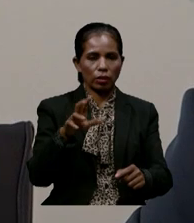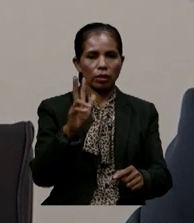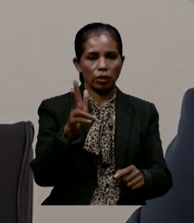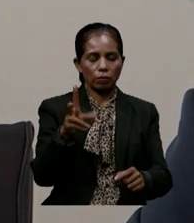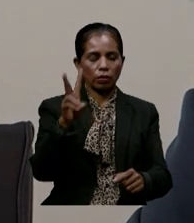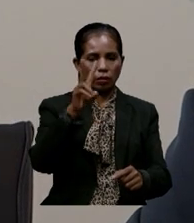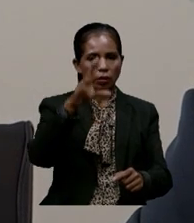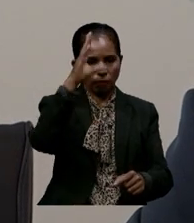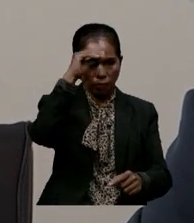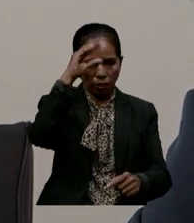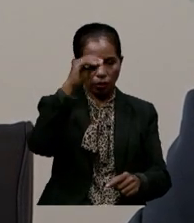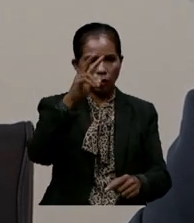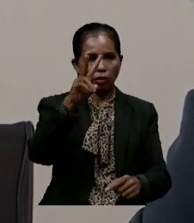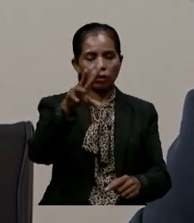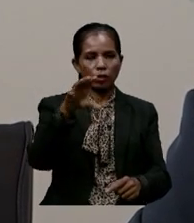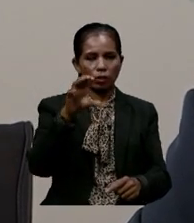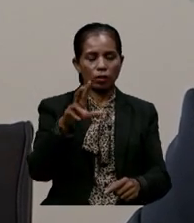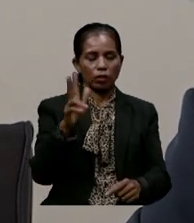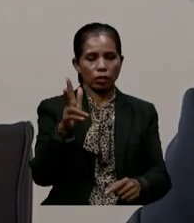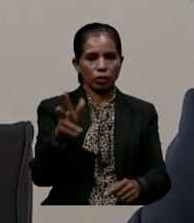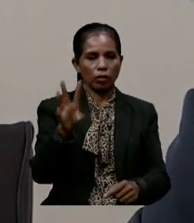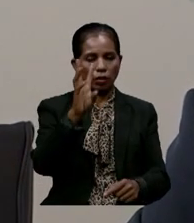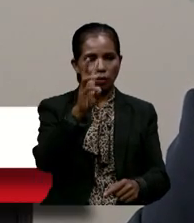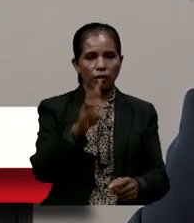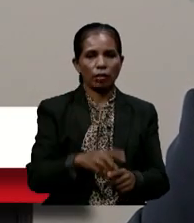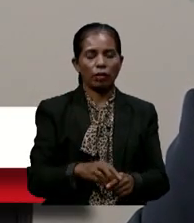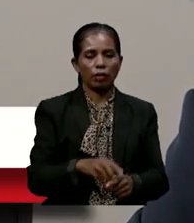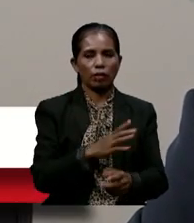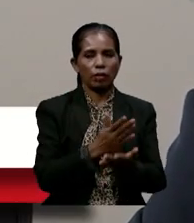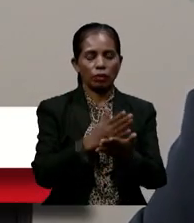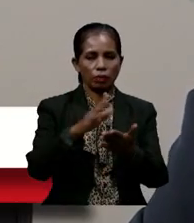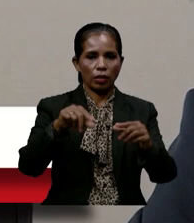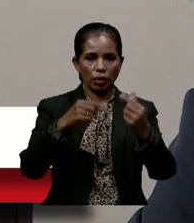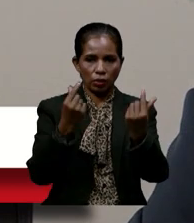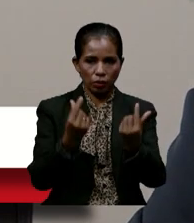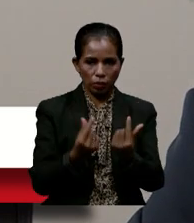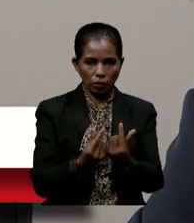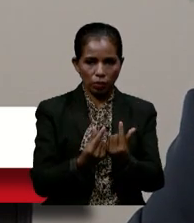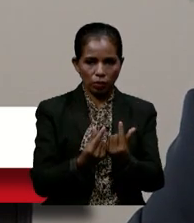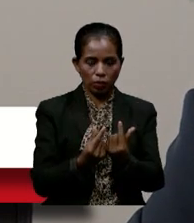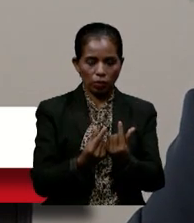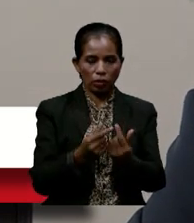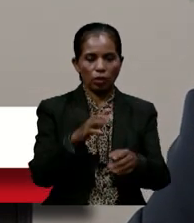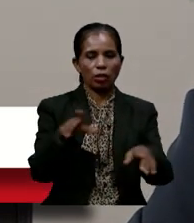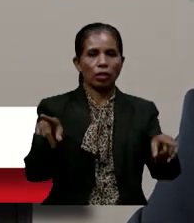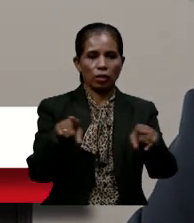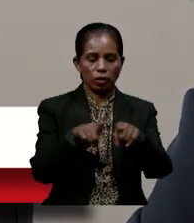332 nomane 236 nebe faheba grupo recrutamento